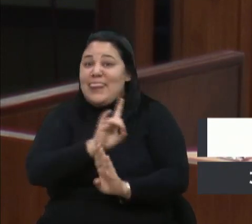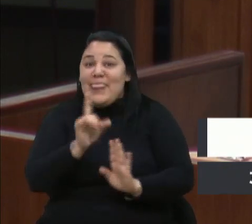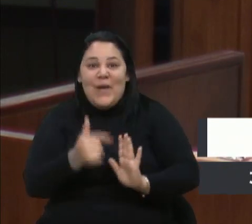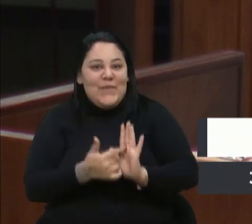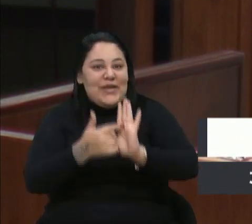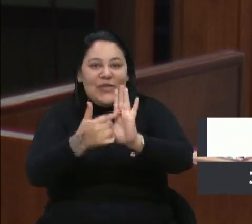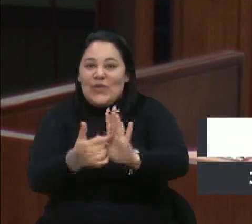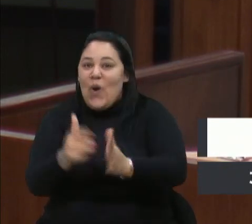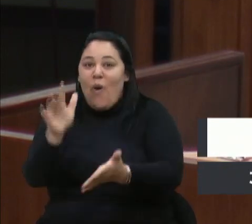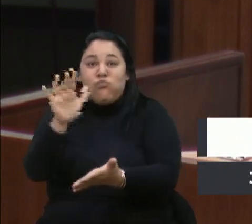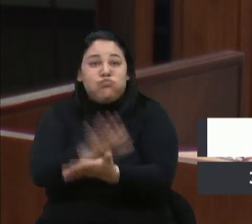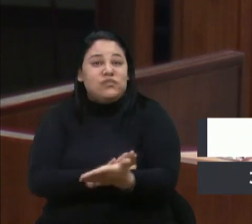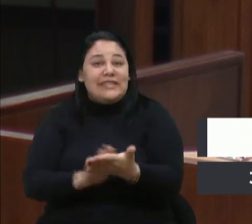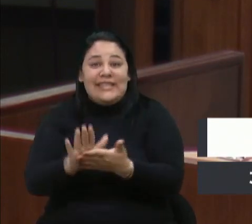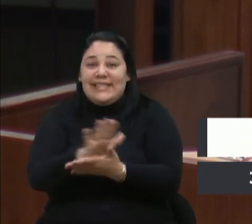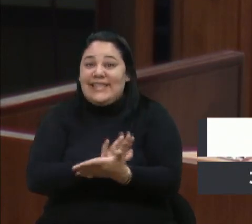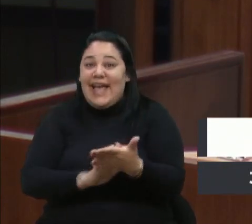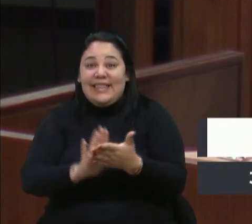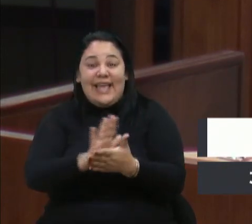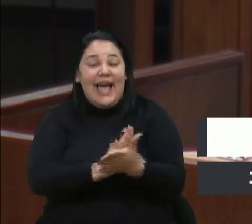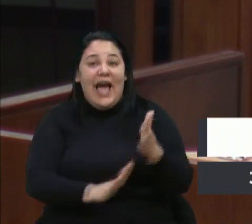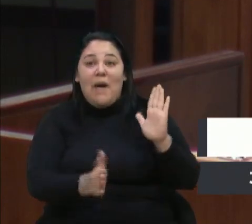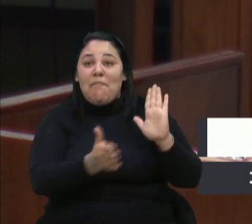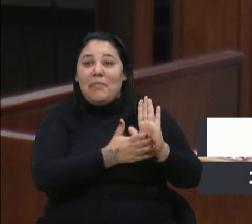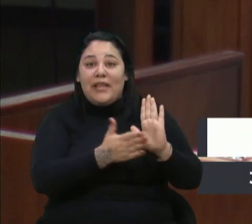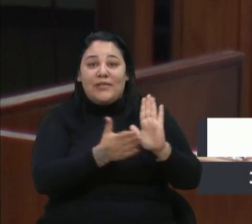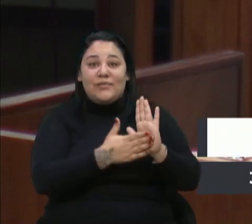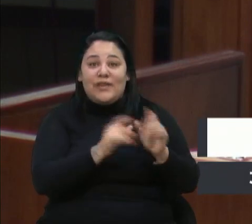nenhum plano de execução.